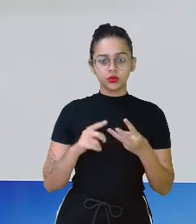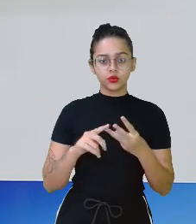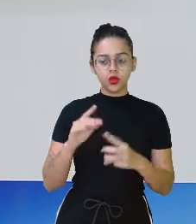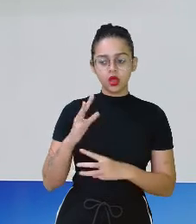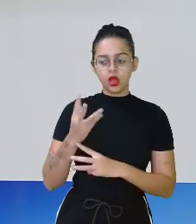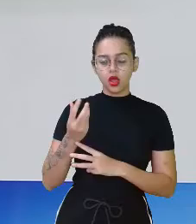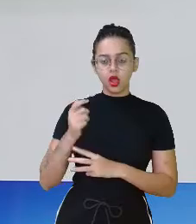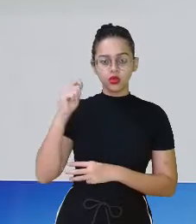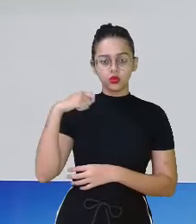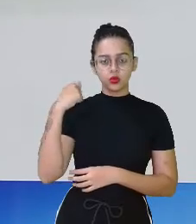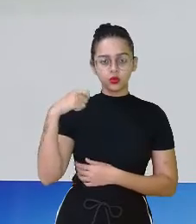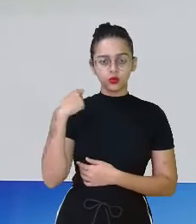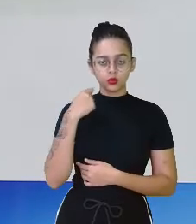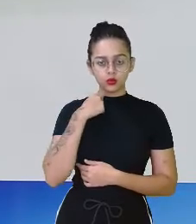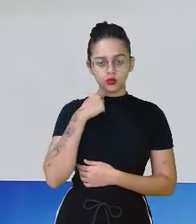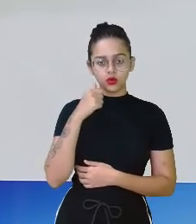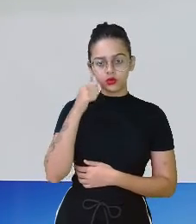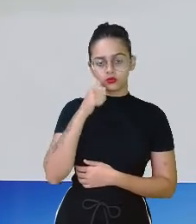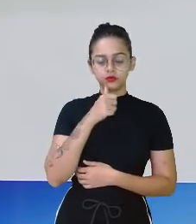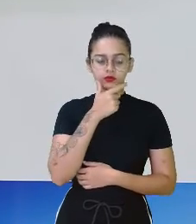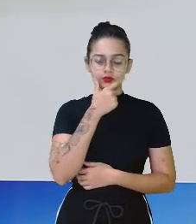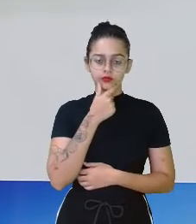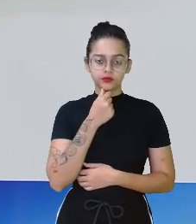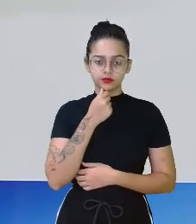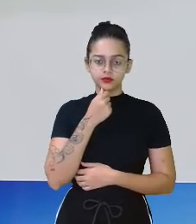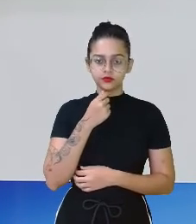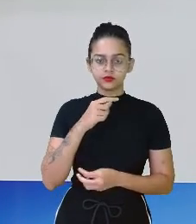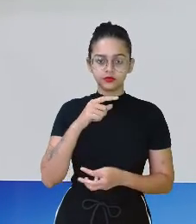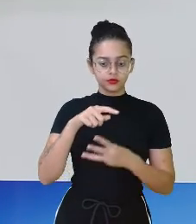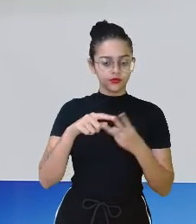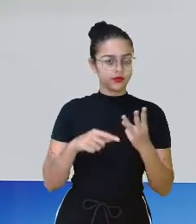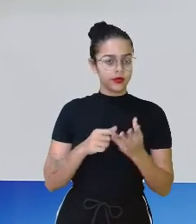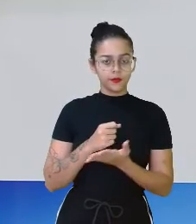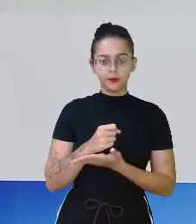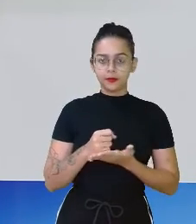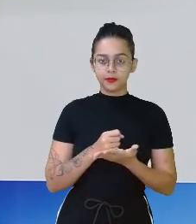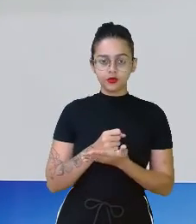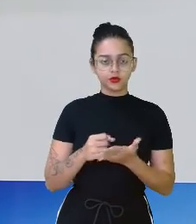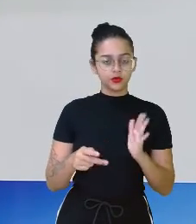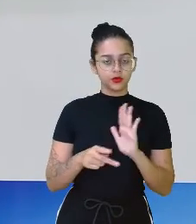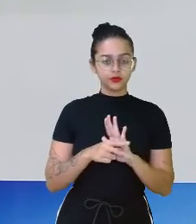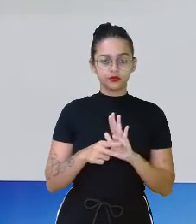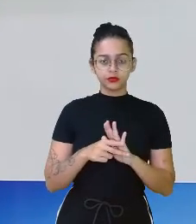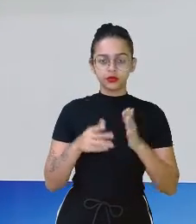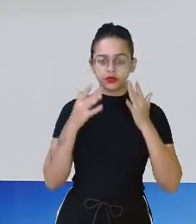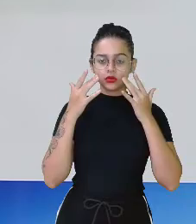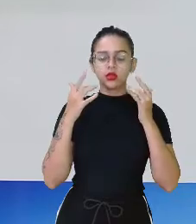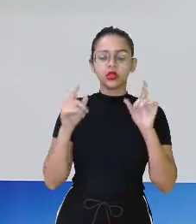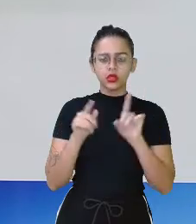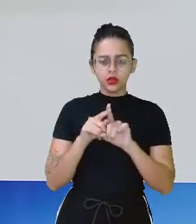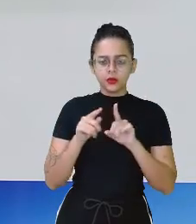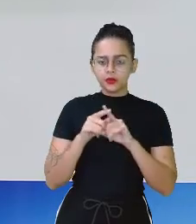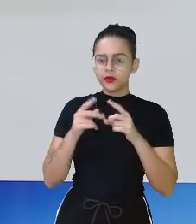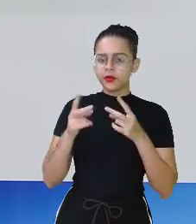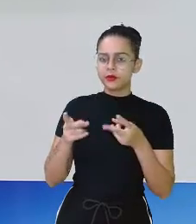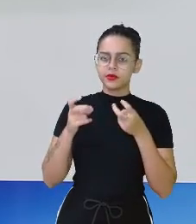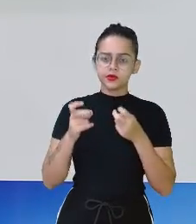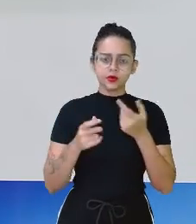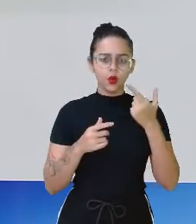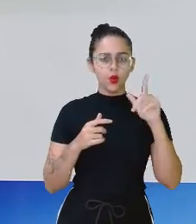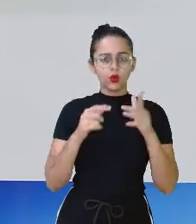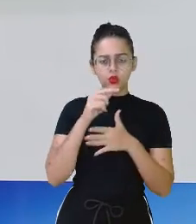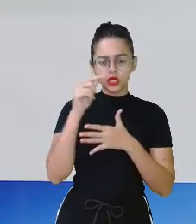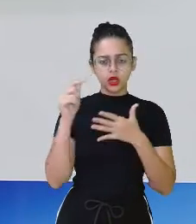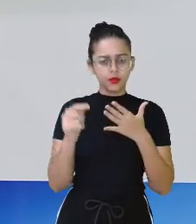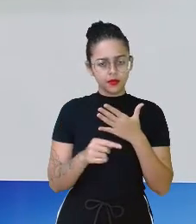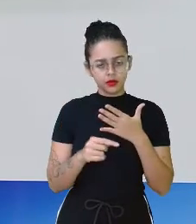ator ou atriz, tá? São o tripé básico do teatro. A gente também vai observar os outros